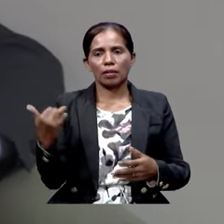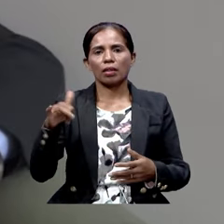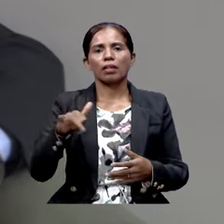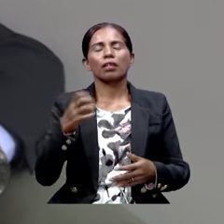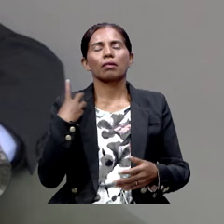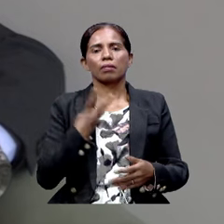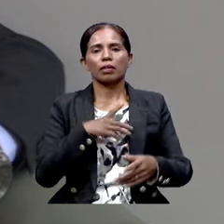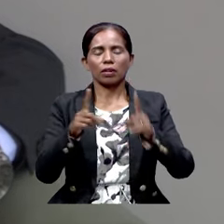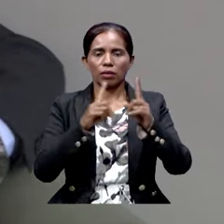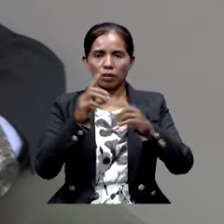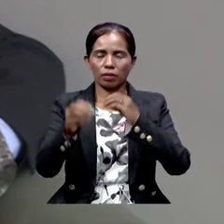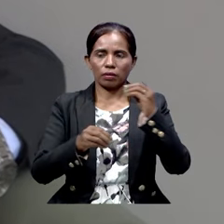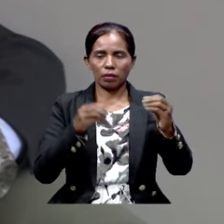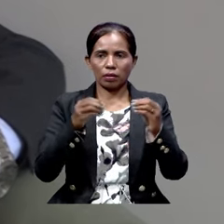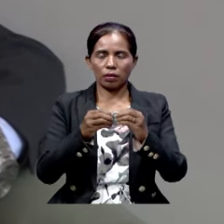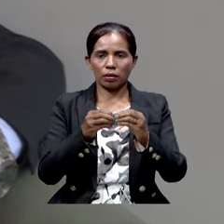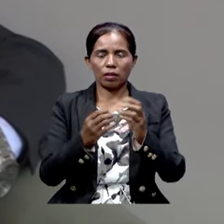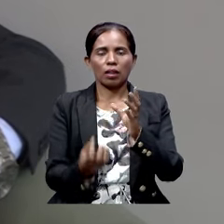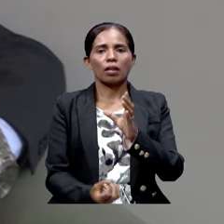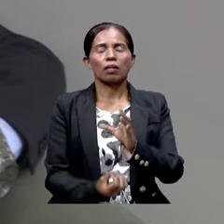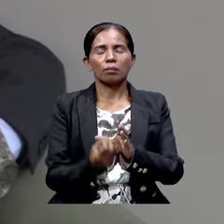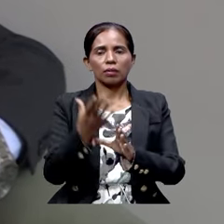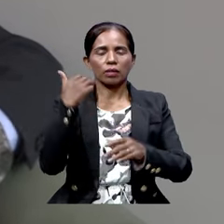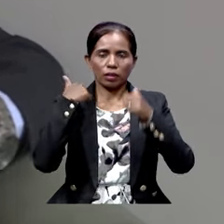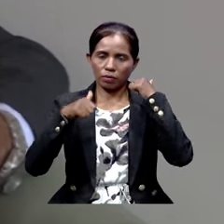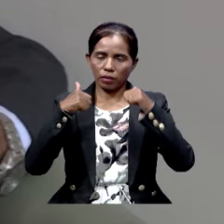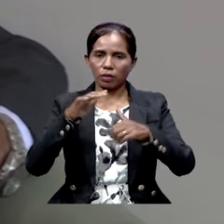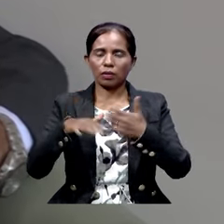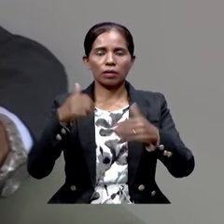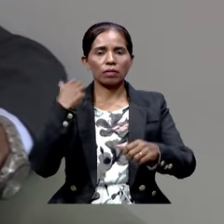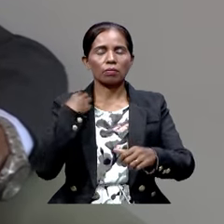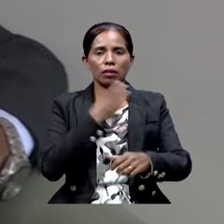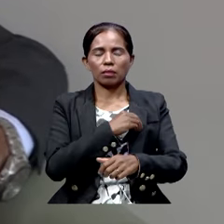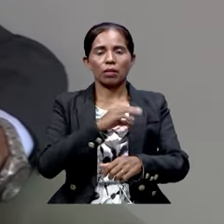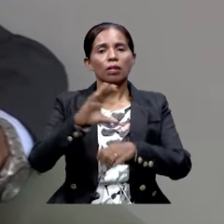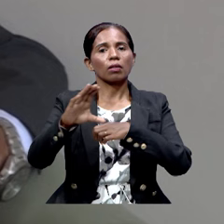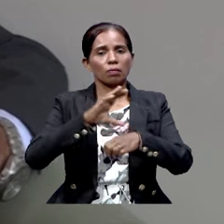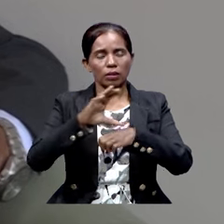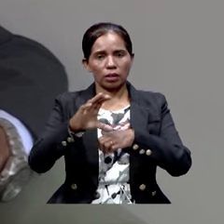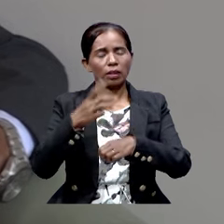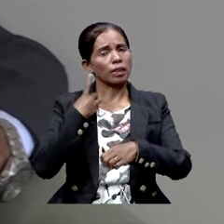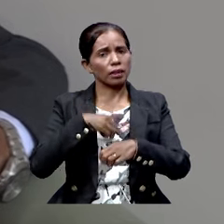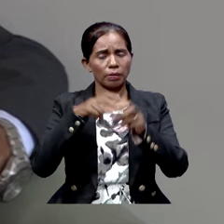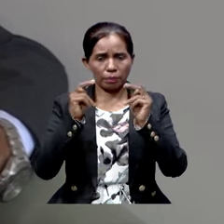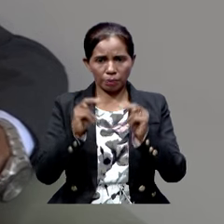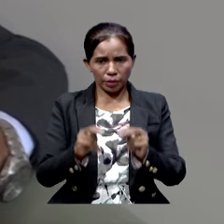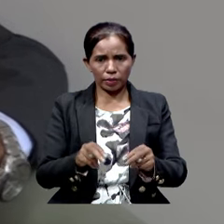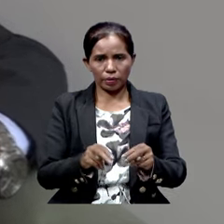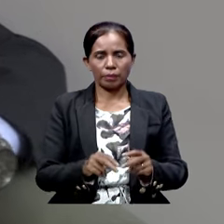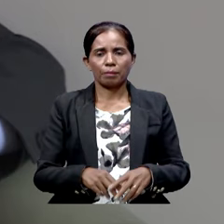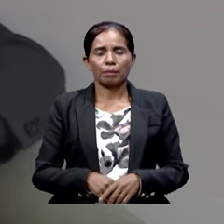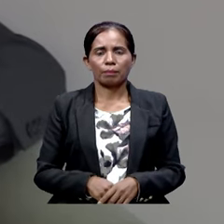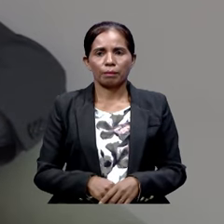ba hamoris aktivitas komersiais ne. Kita precisa